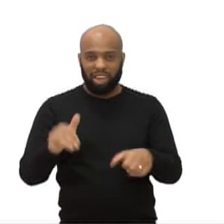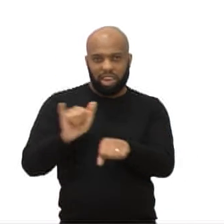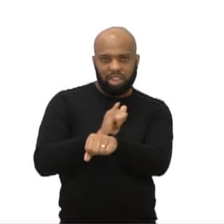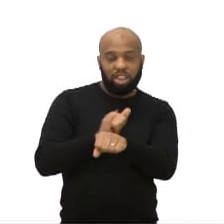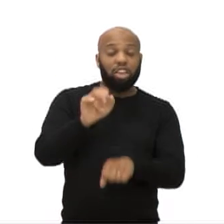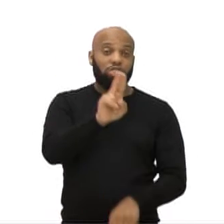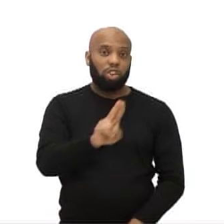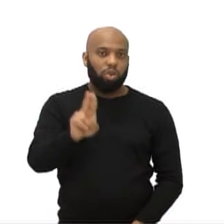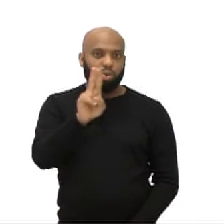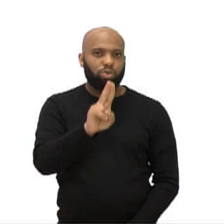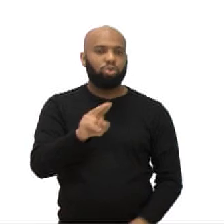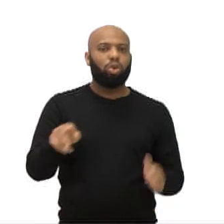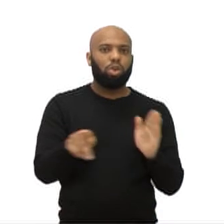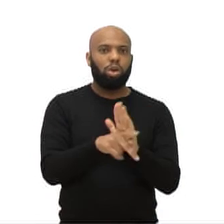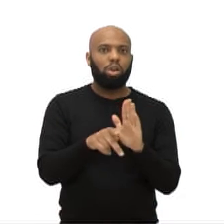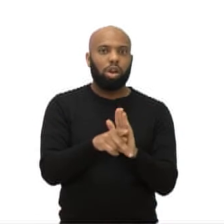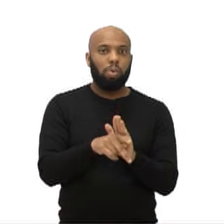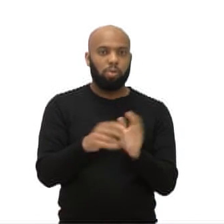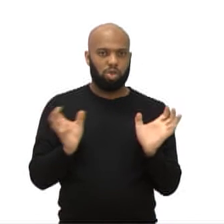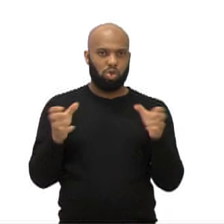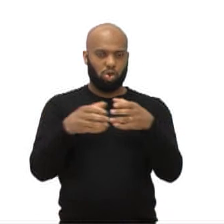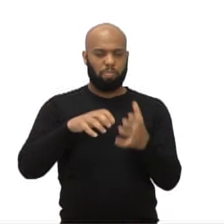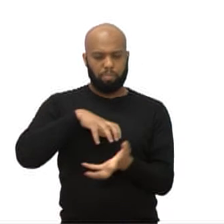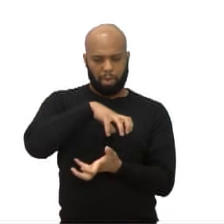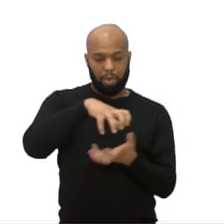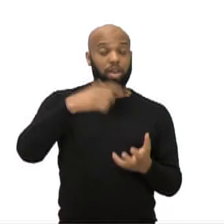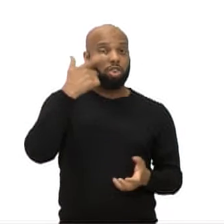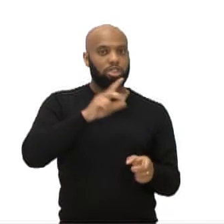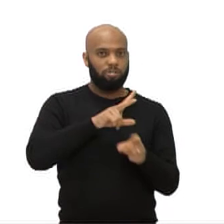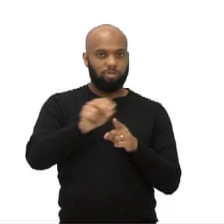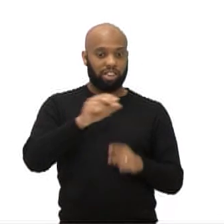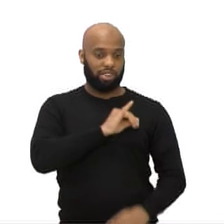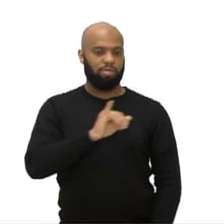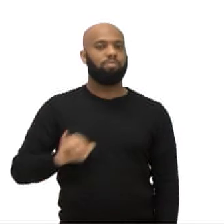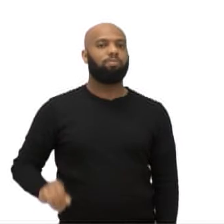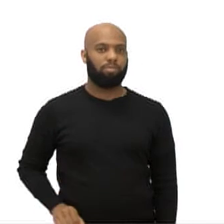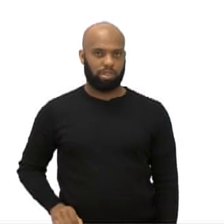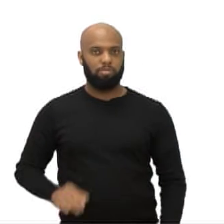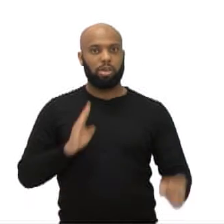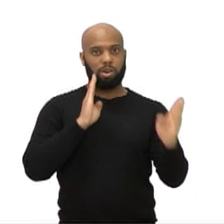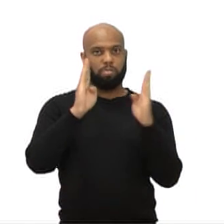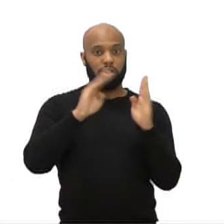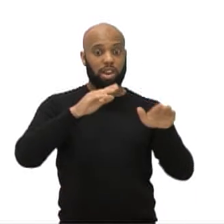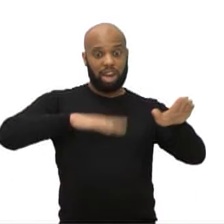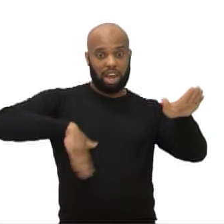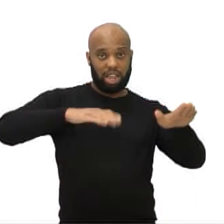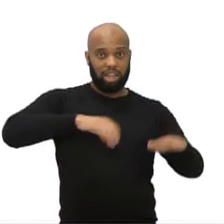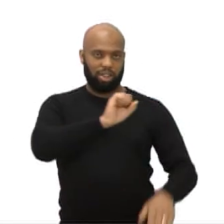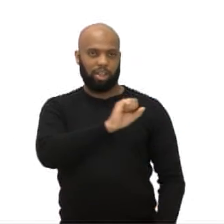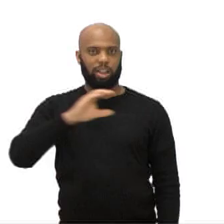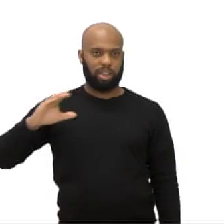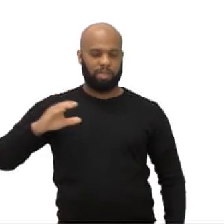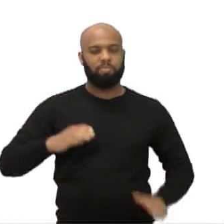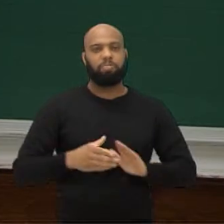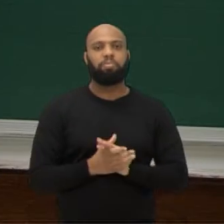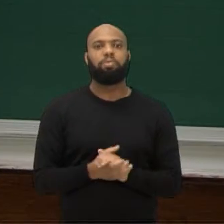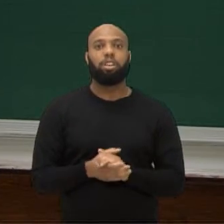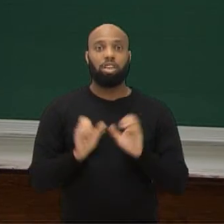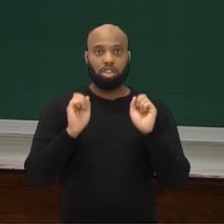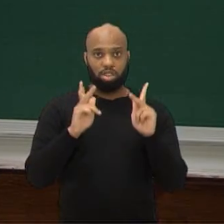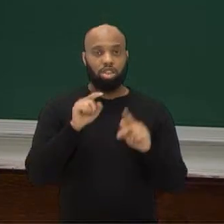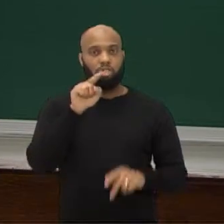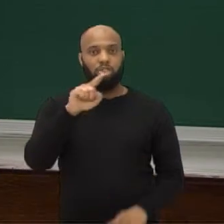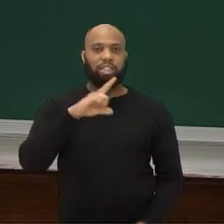estratégia que foi utilizada pelos farroupilhas para vencer as forças imperiais no litoral catarinense.